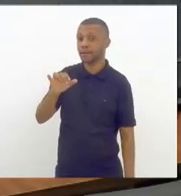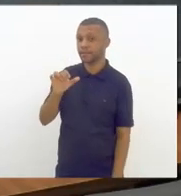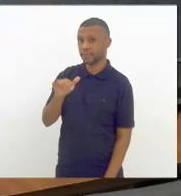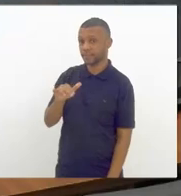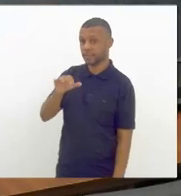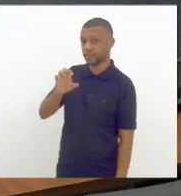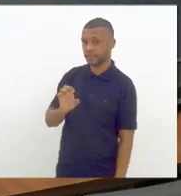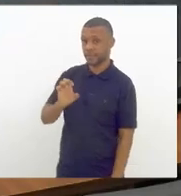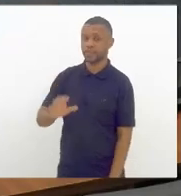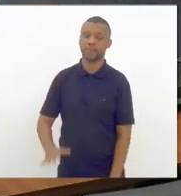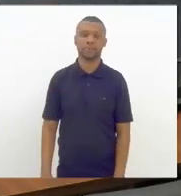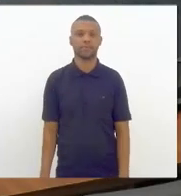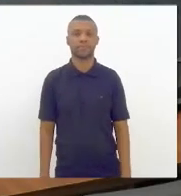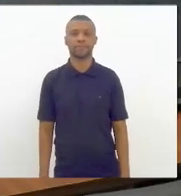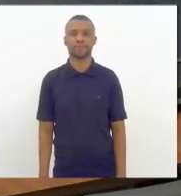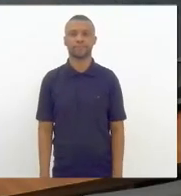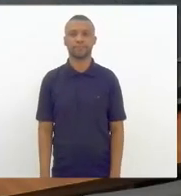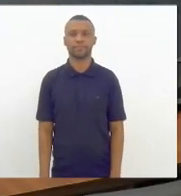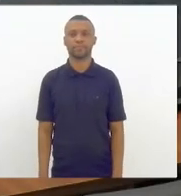Rejane.